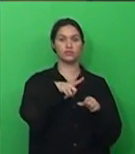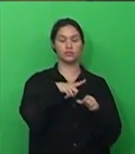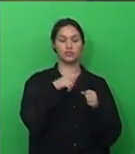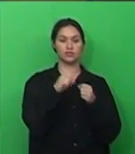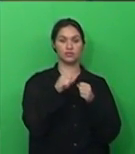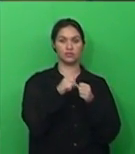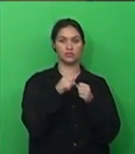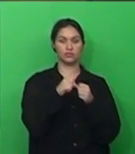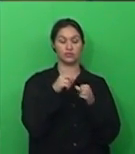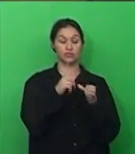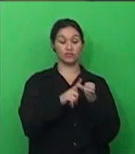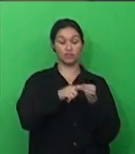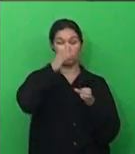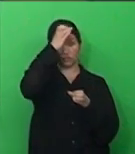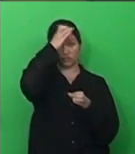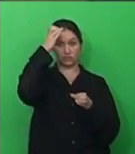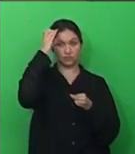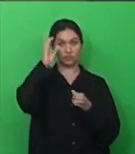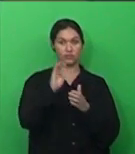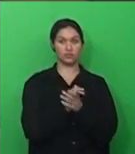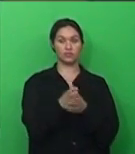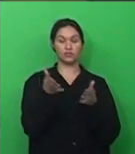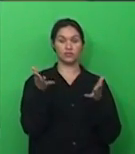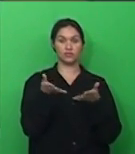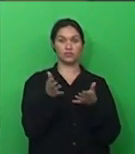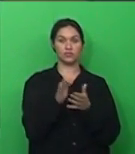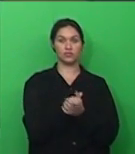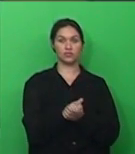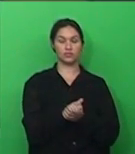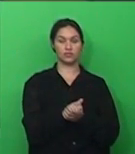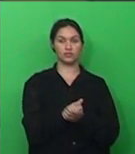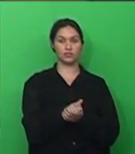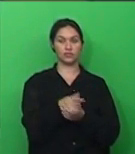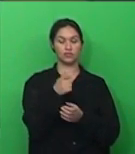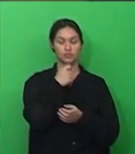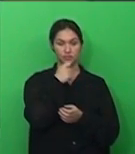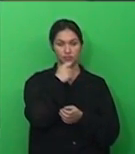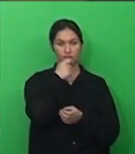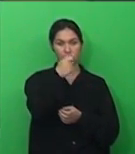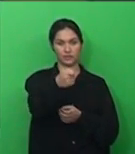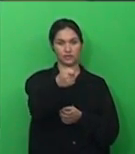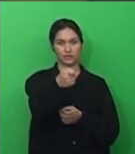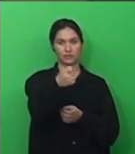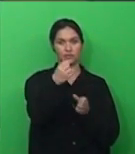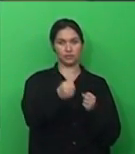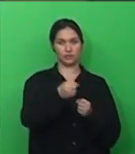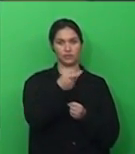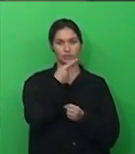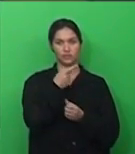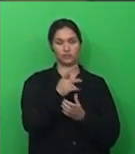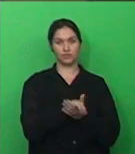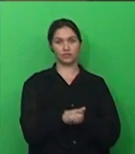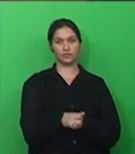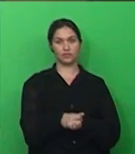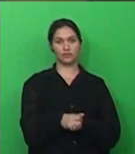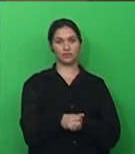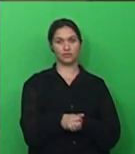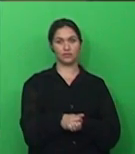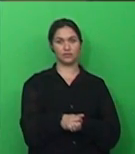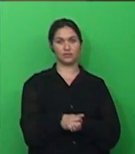e pela cidade de Criciúma. Vou passar agora, vou deixar livre para que vocês possam emitir algumas palavras.